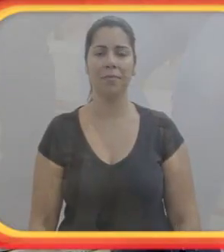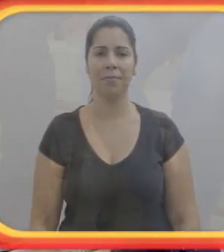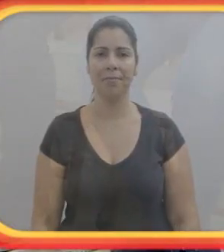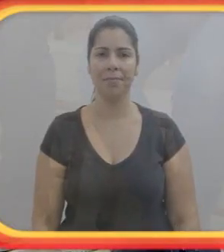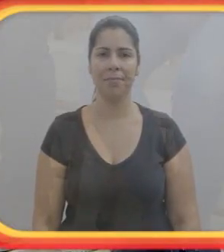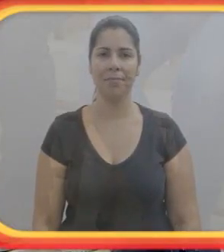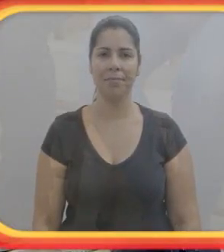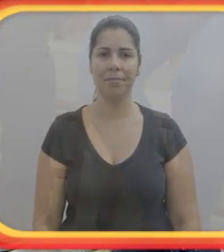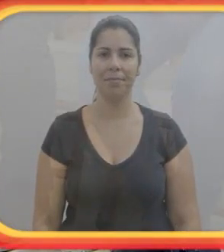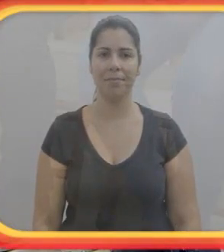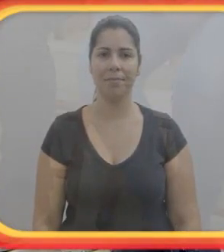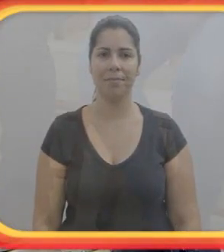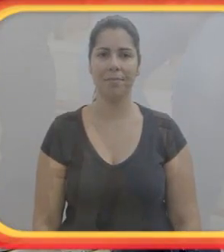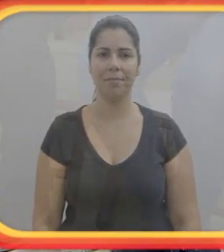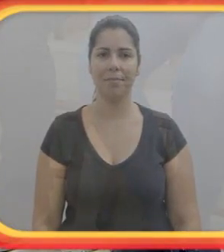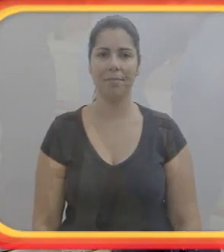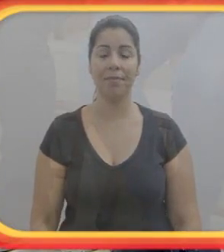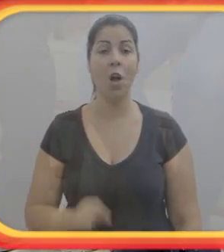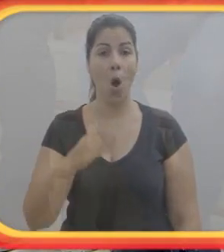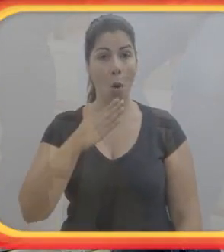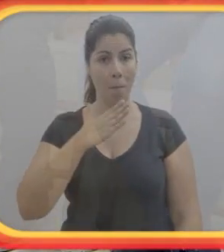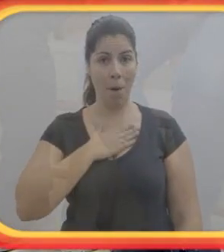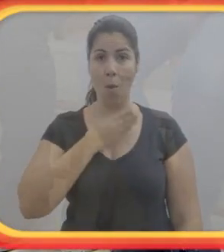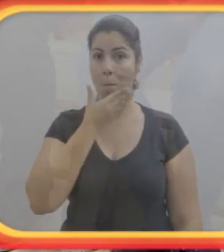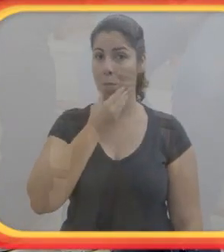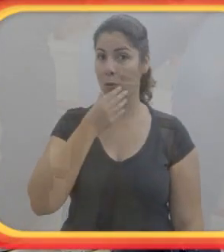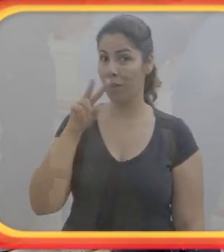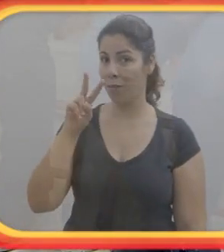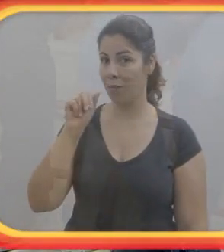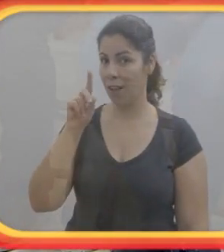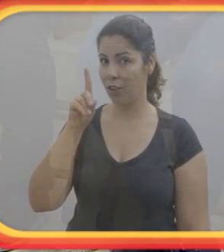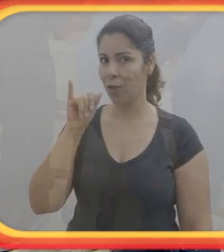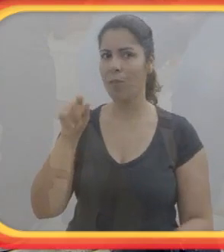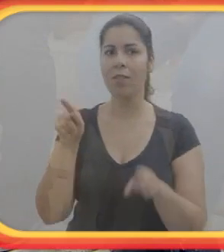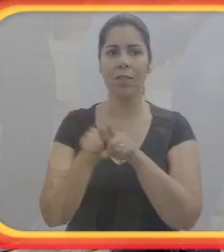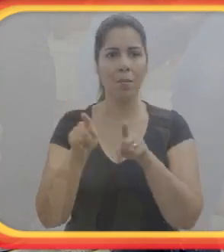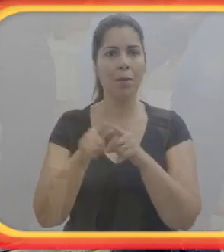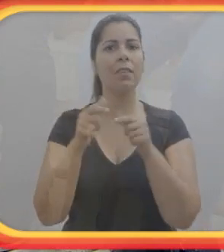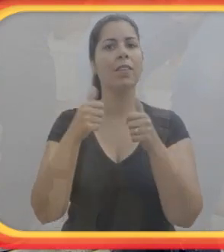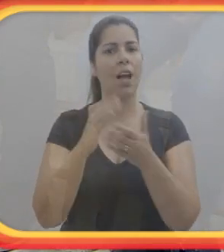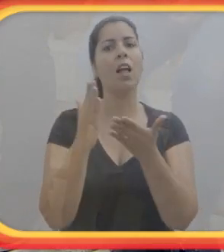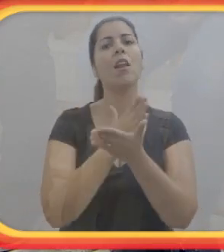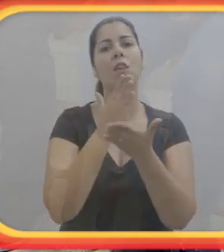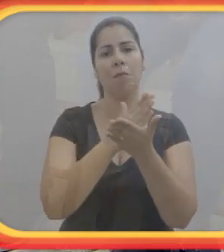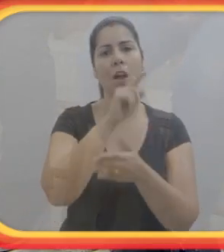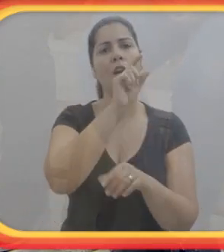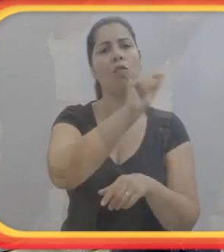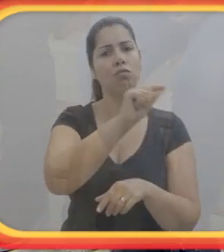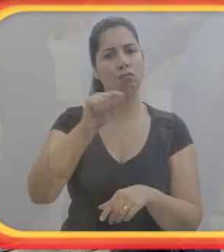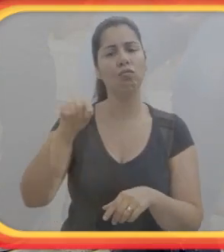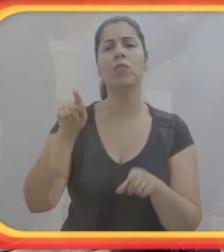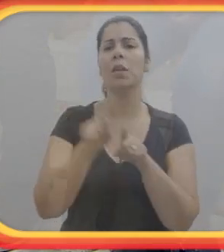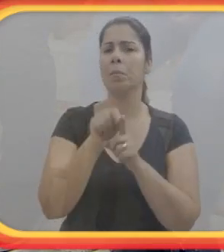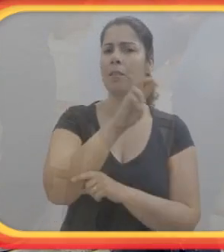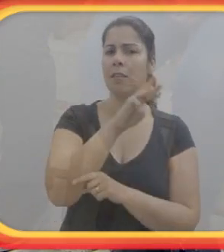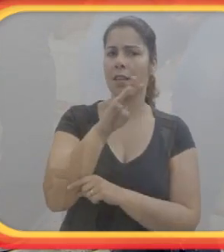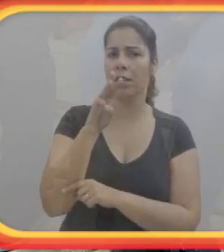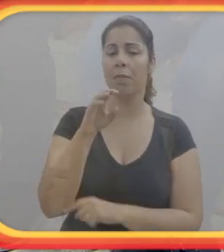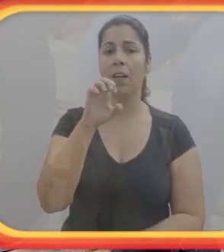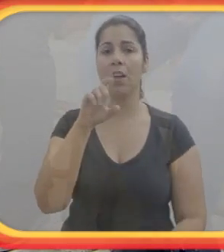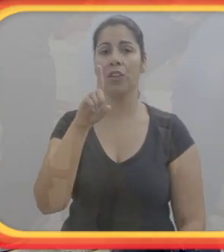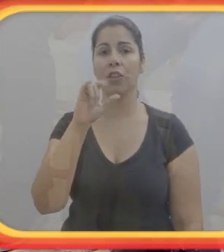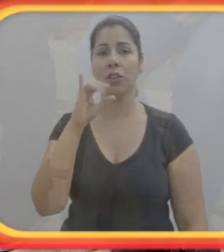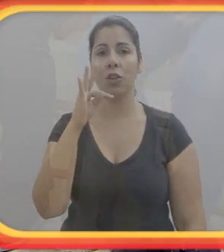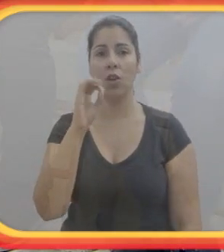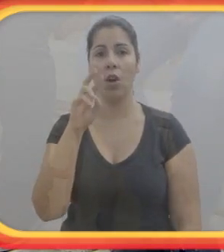queria que vocês deixassem aqui o contato para quem quiser adquirir os respectivos livros. Você, Denise? Então, pode comprar pelo site da